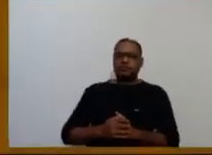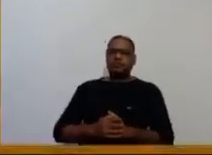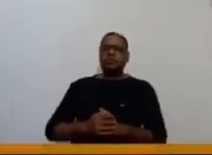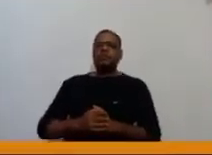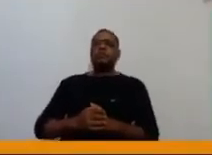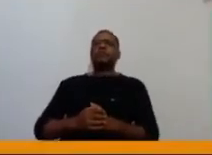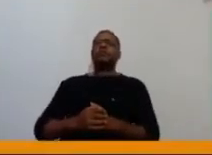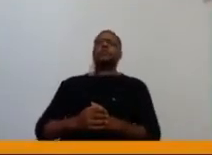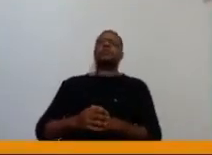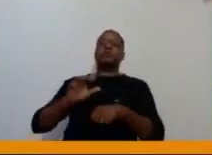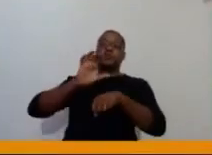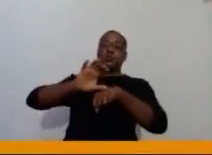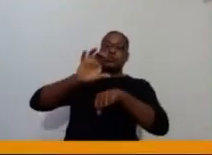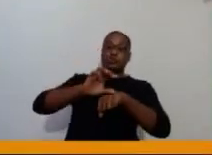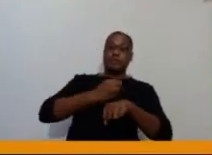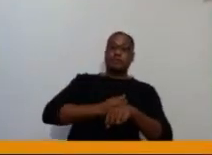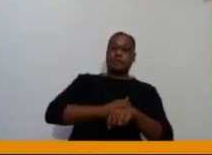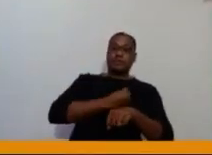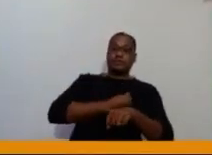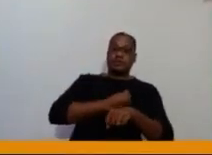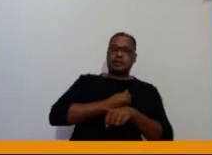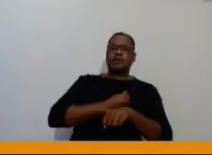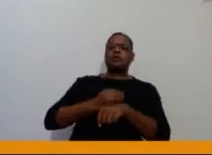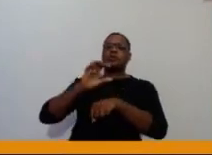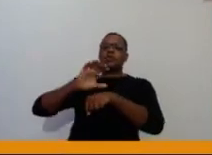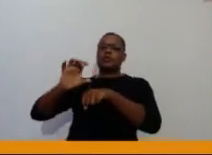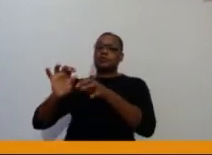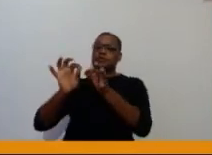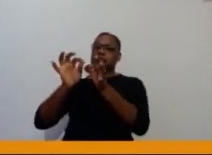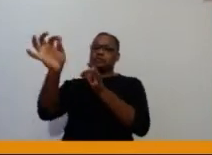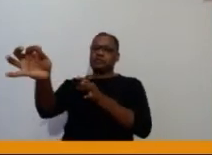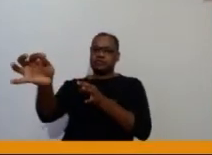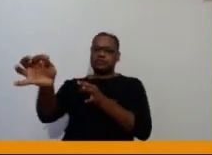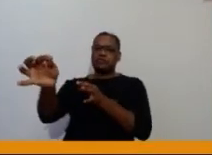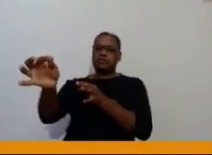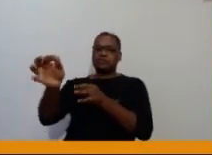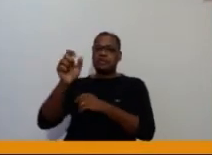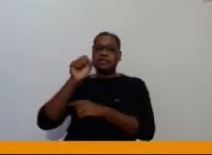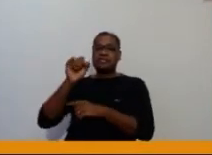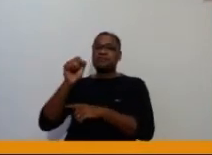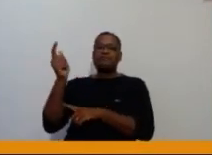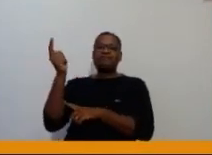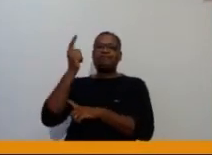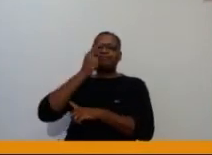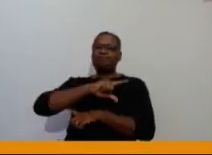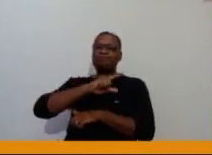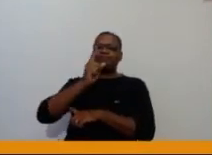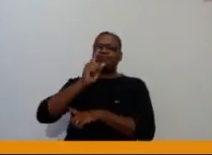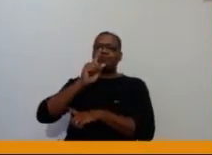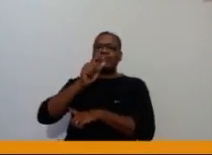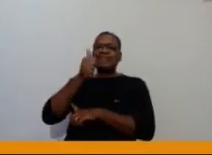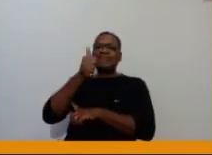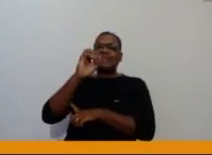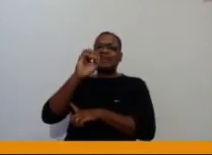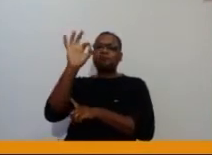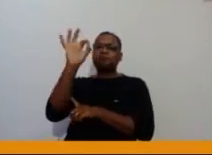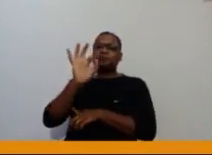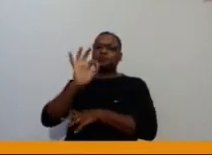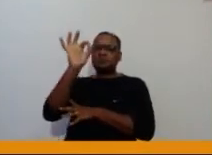distância. A gente não conseguiu ainda bater o teto mais ou menos dos 10% equivalente à matrícula, né?